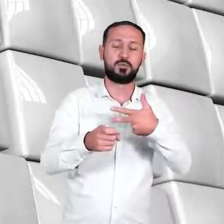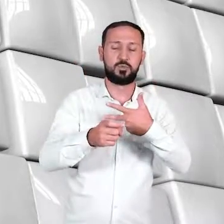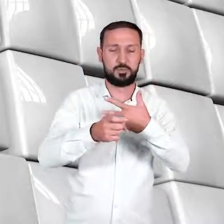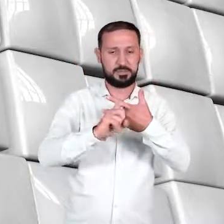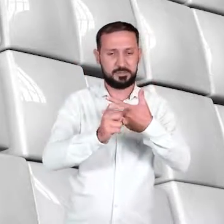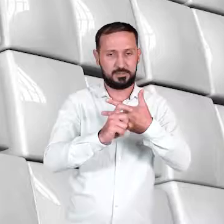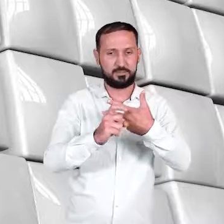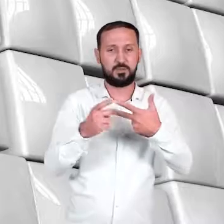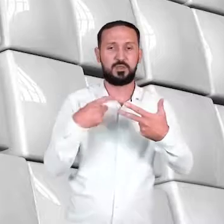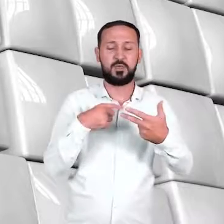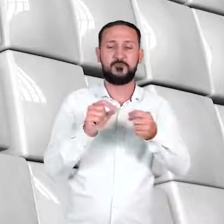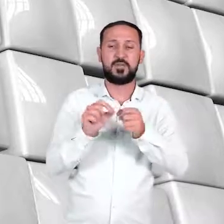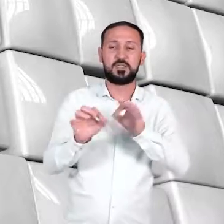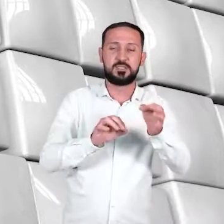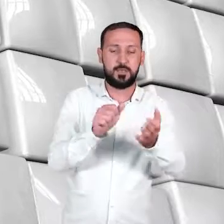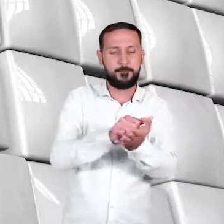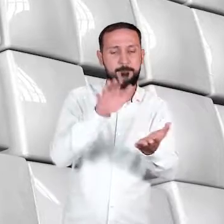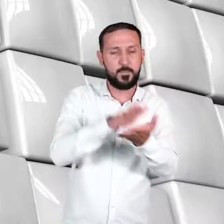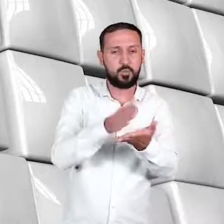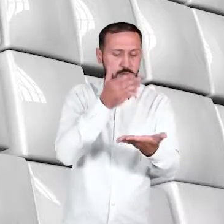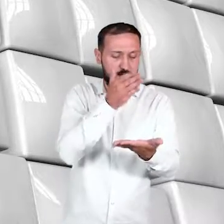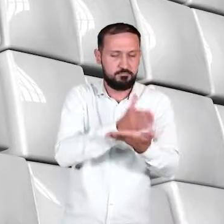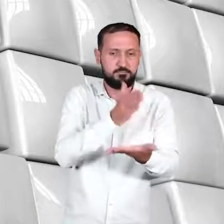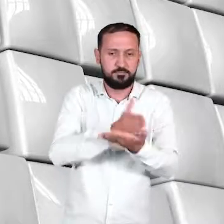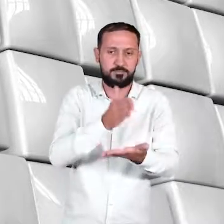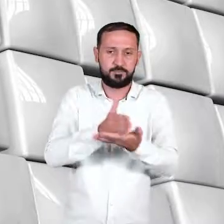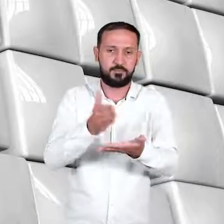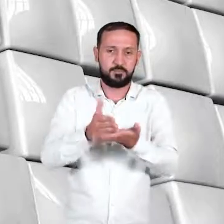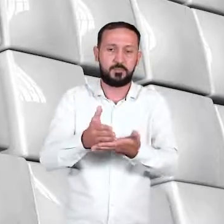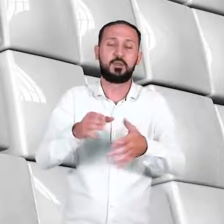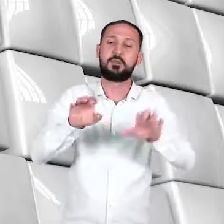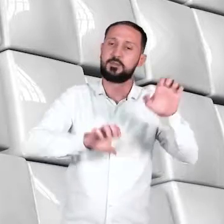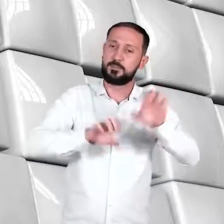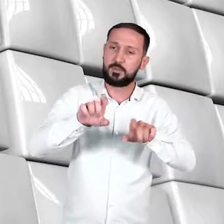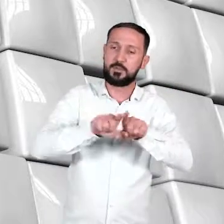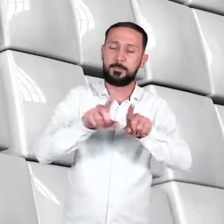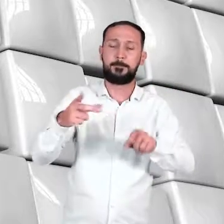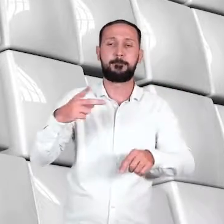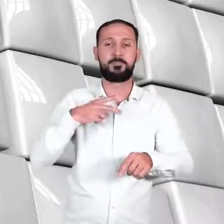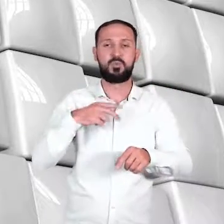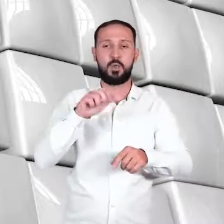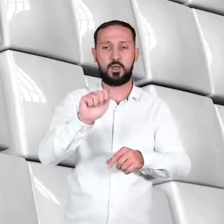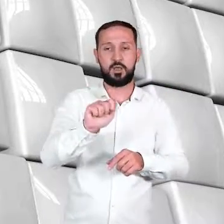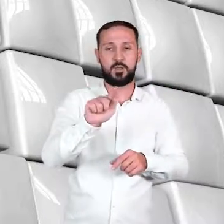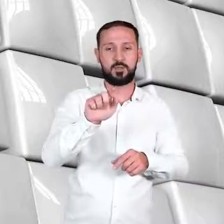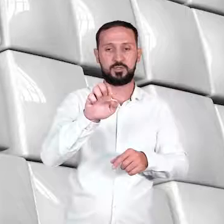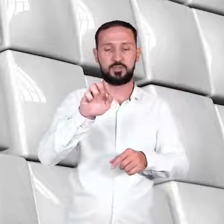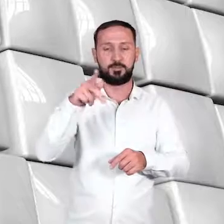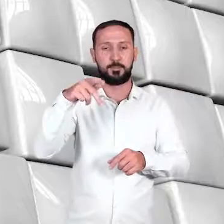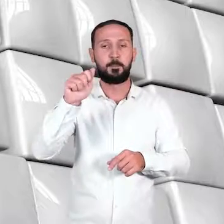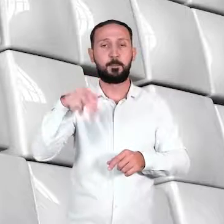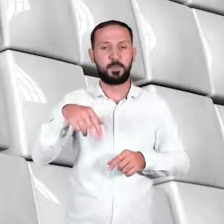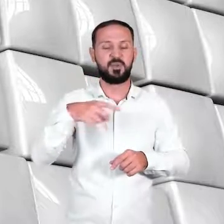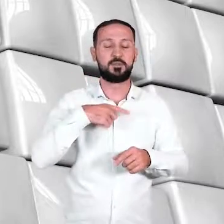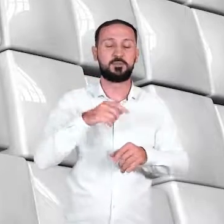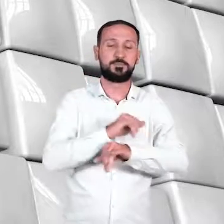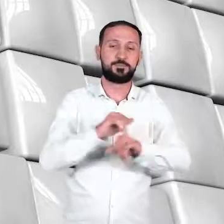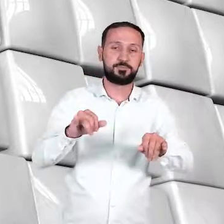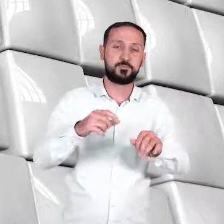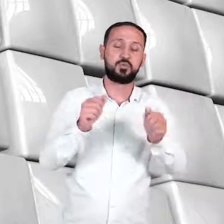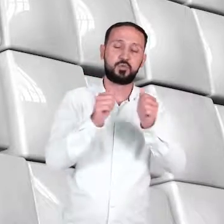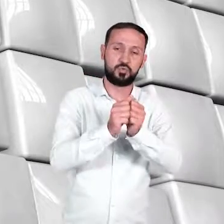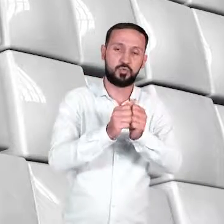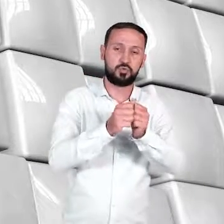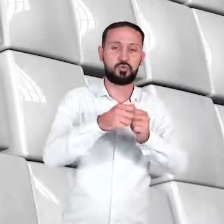que trata de parcelamento de multas de empresas e autônomos com a GEPAM. As informações vêm